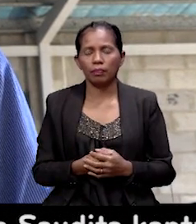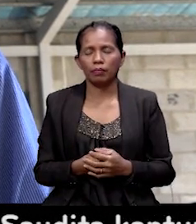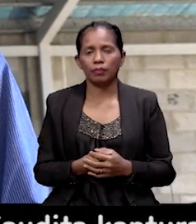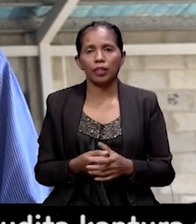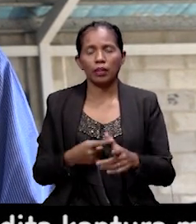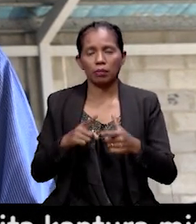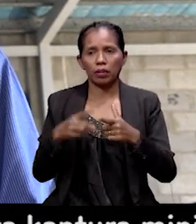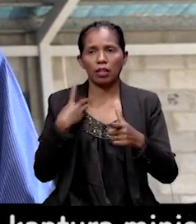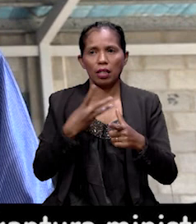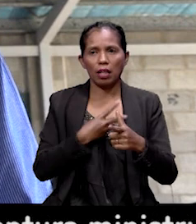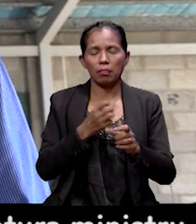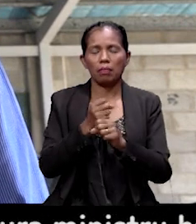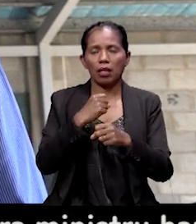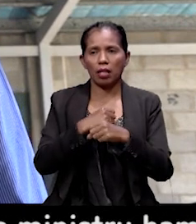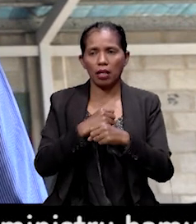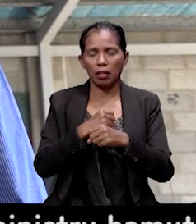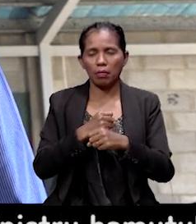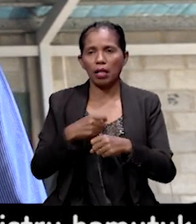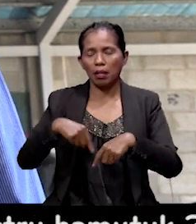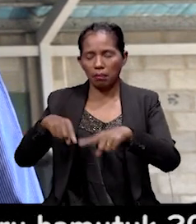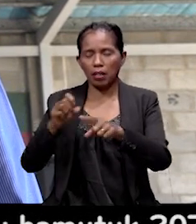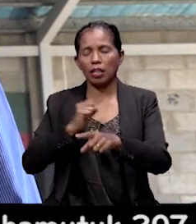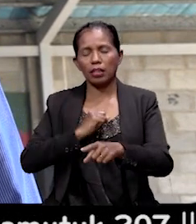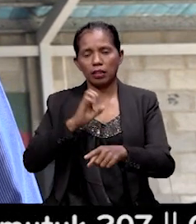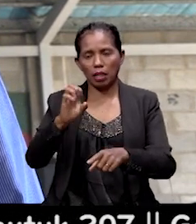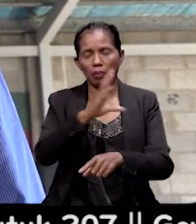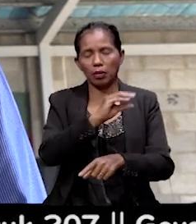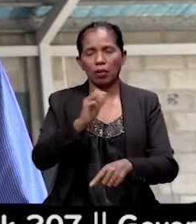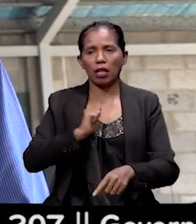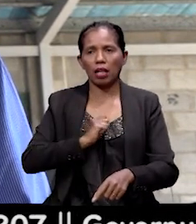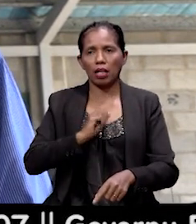depois já mesmo ba same ho ainaro e hana ba